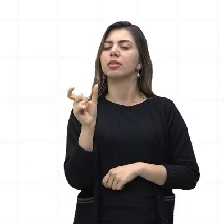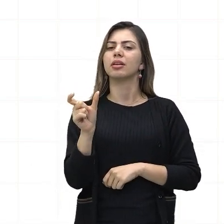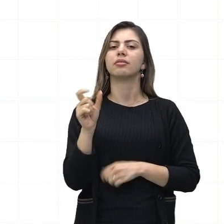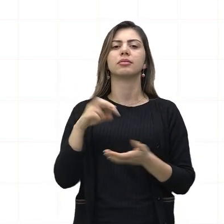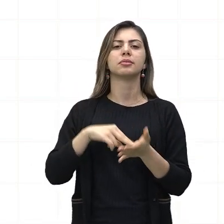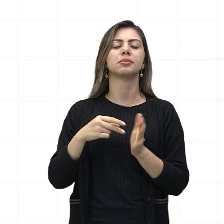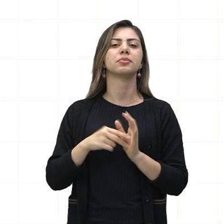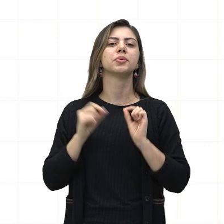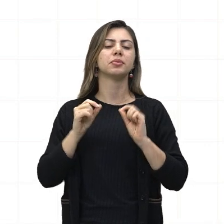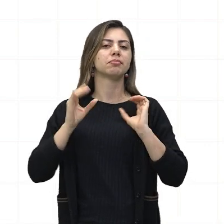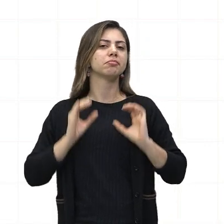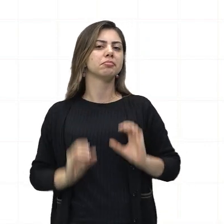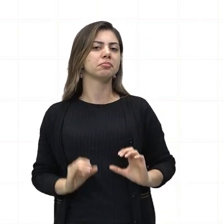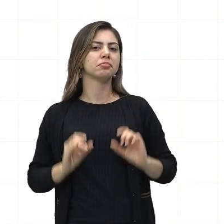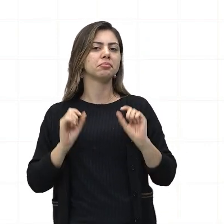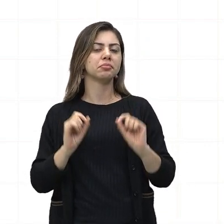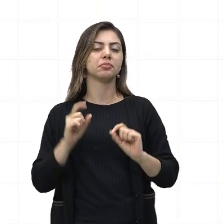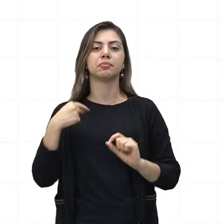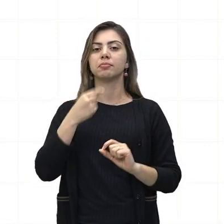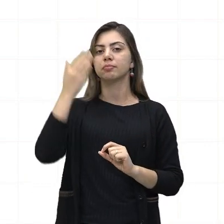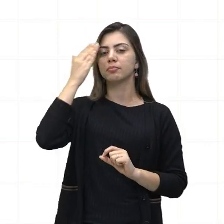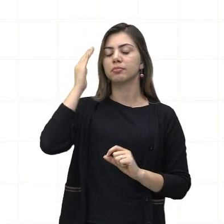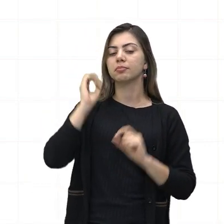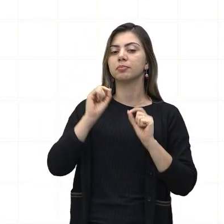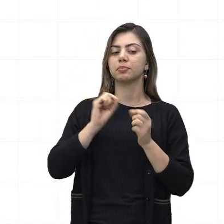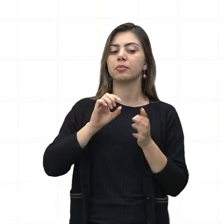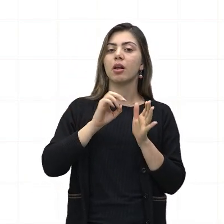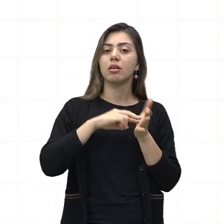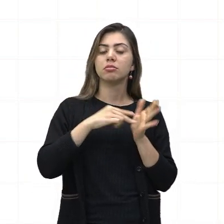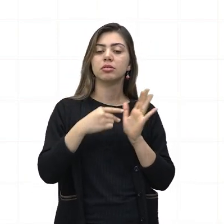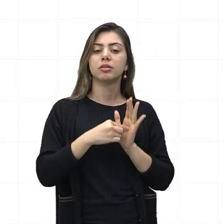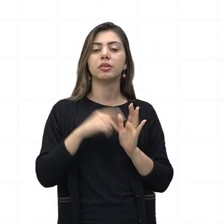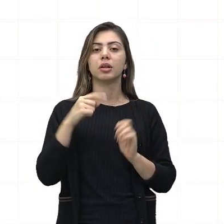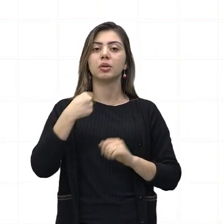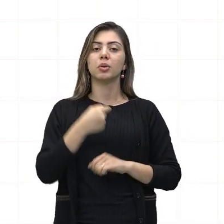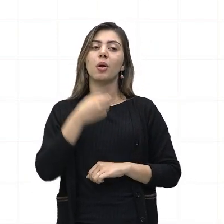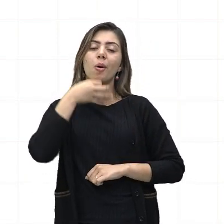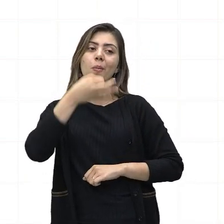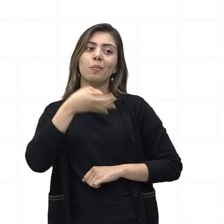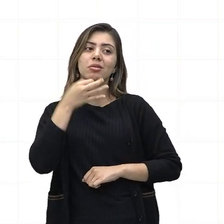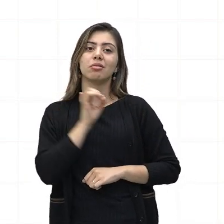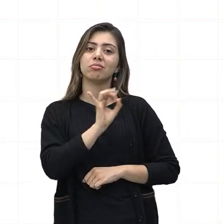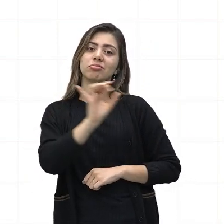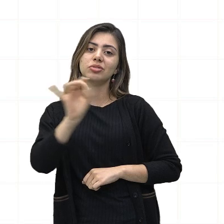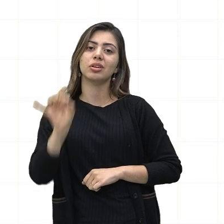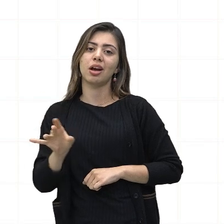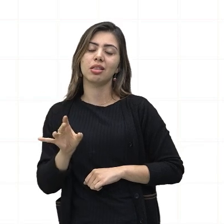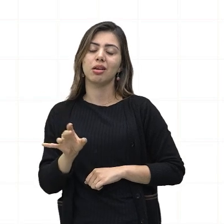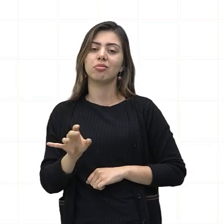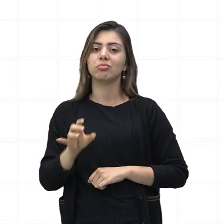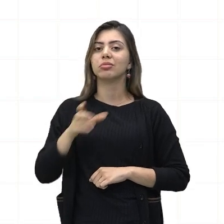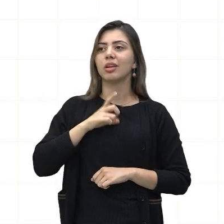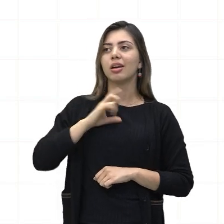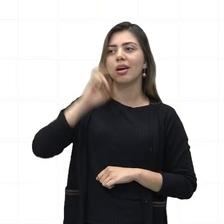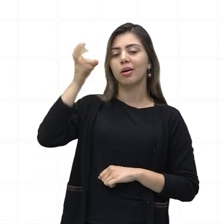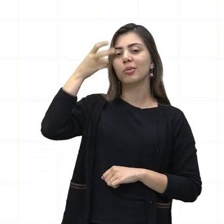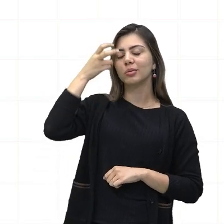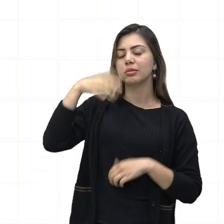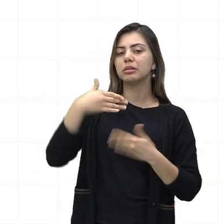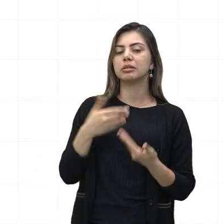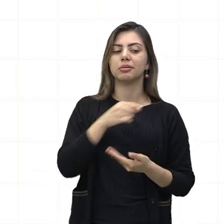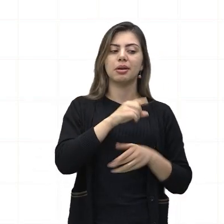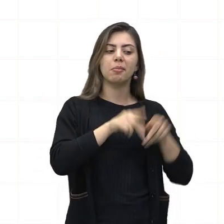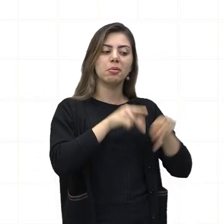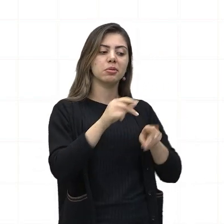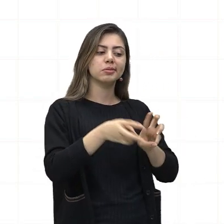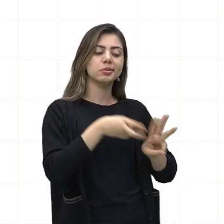Nós entendemos o que é civilização a partir do nosso ponto de vista de vivência, da nossa própria cultura. Para o indígena,